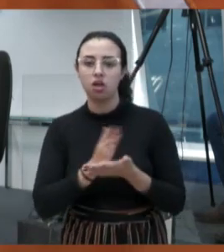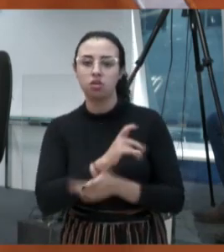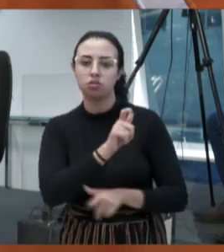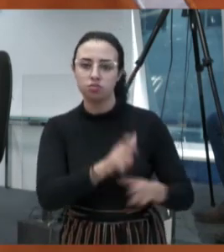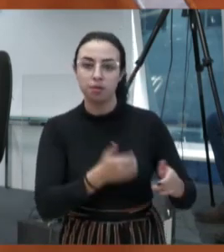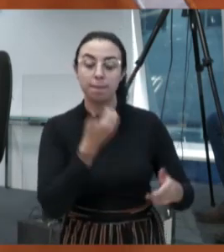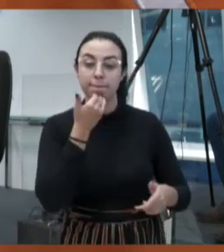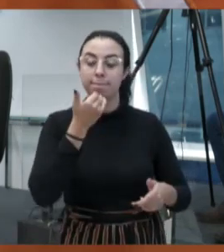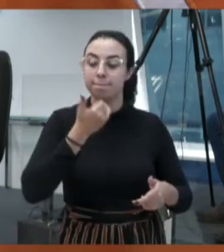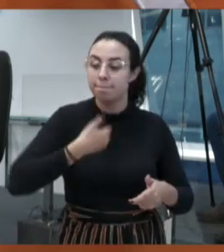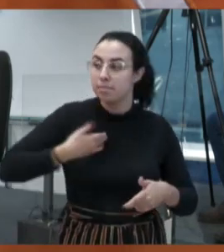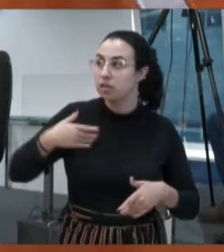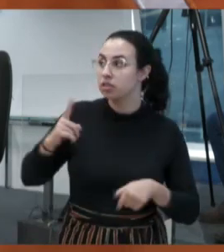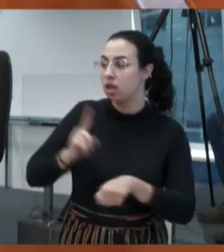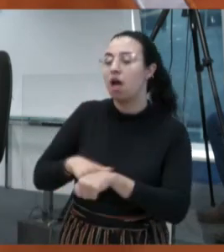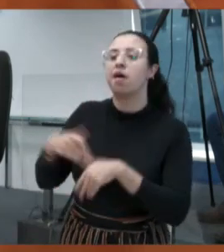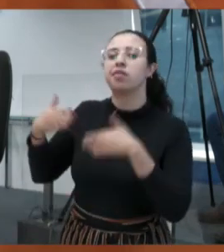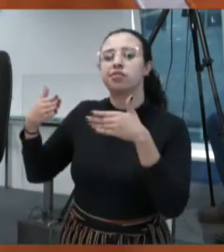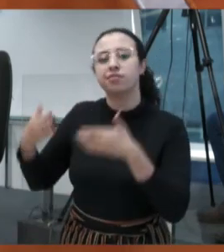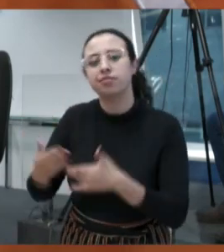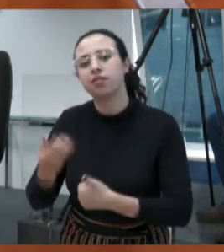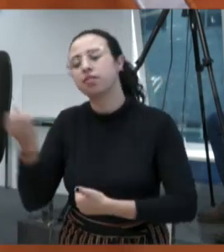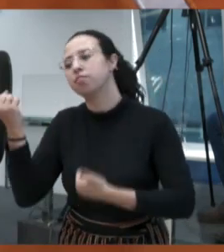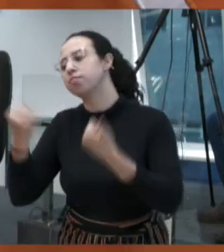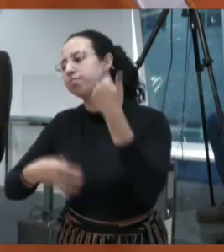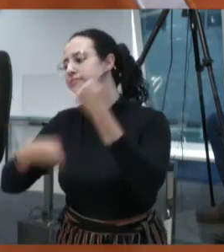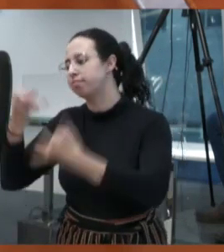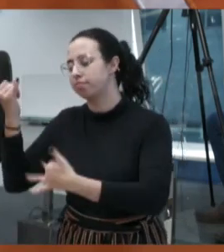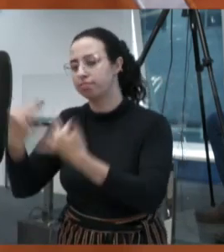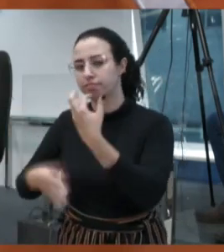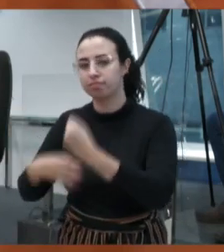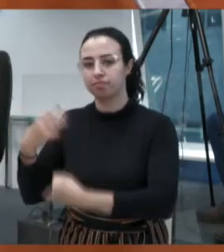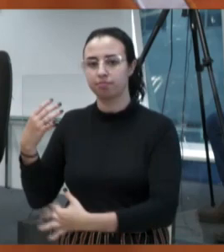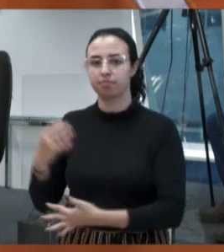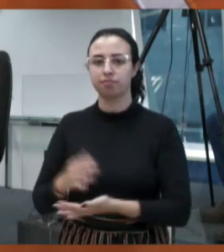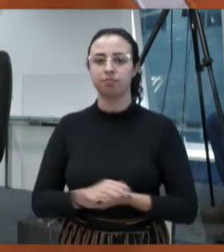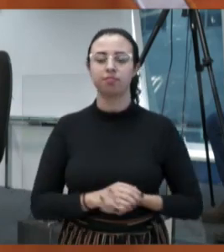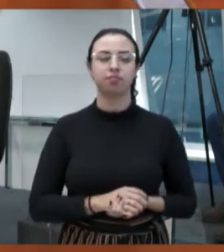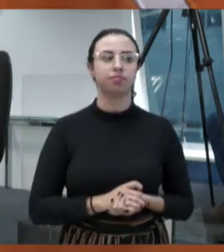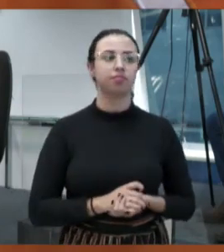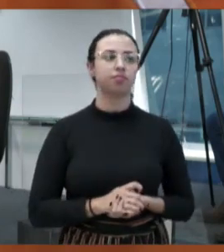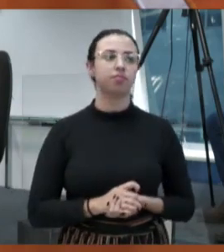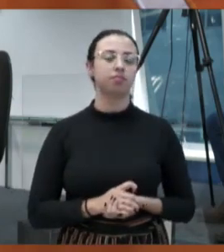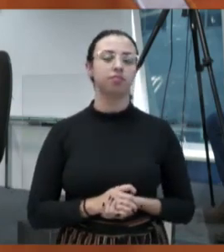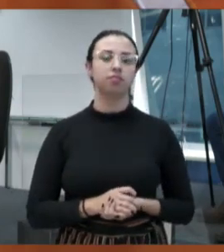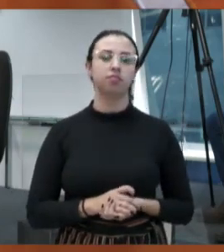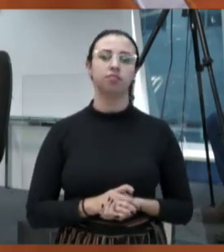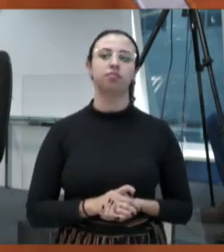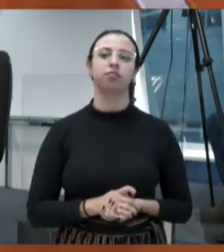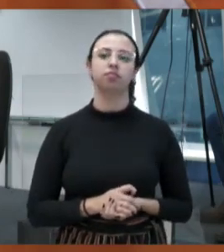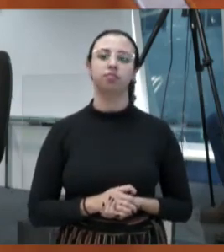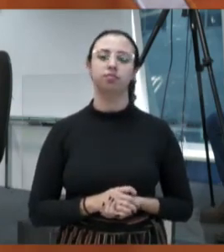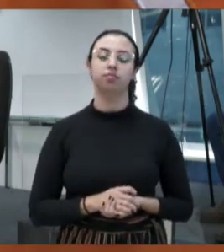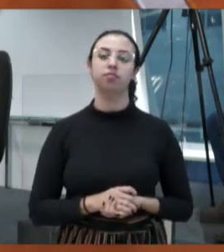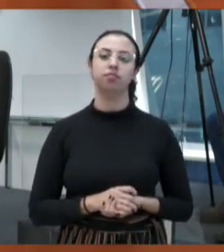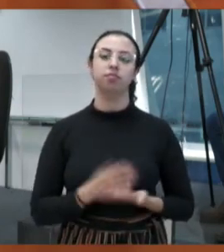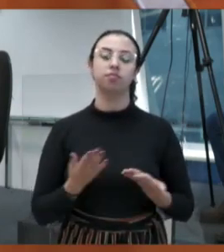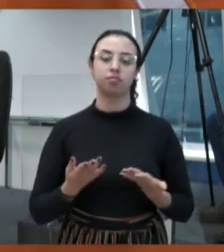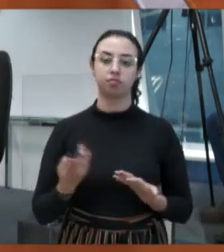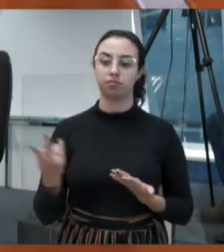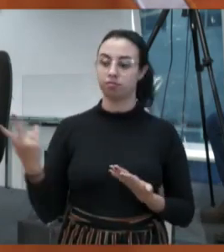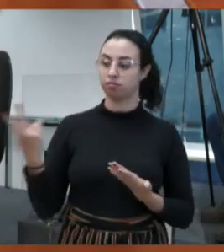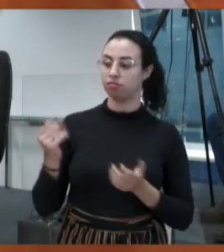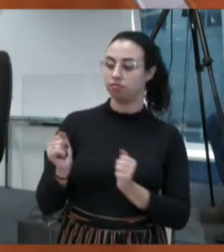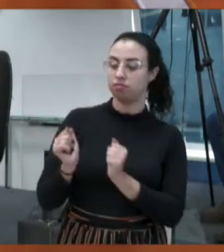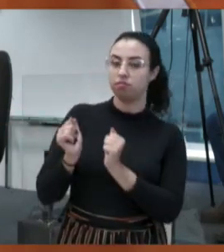de chegar, conversar com o prefeito e levar ele às reivindicações dos moradores de Divinópolis. E juntos podemos trabalhar